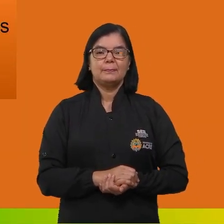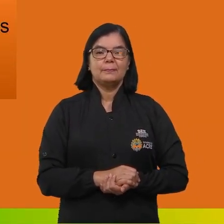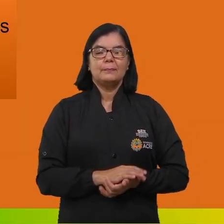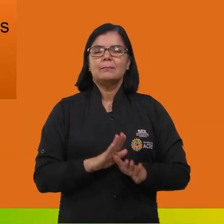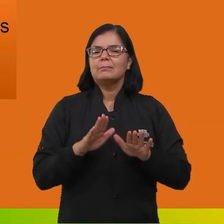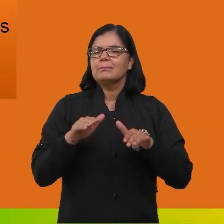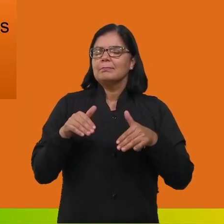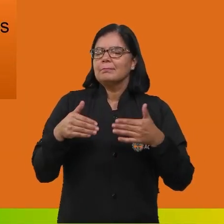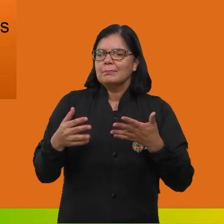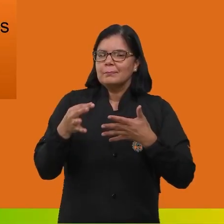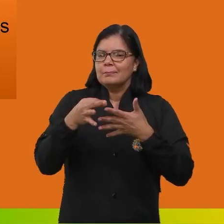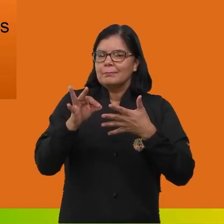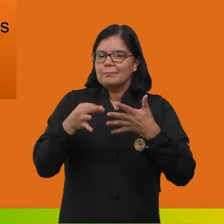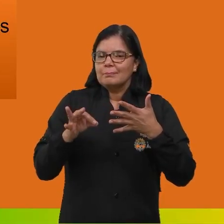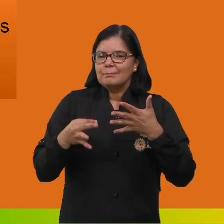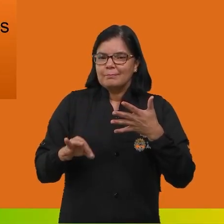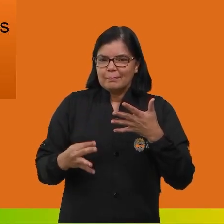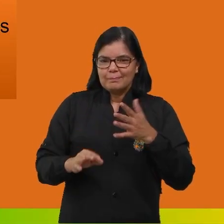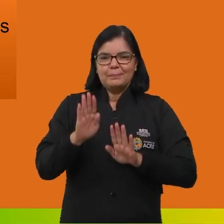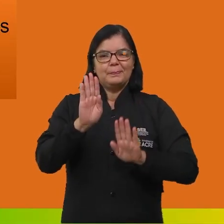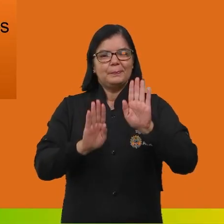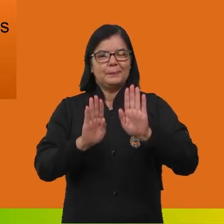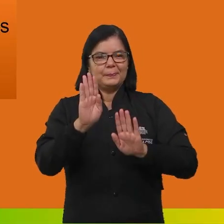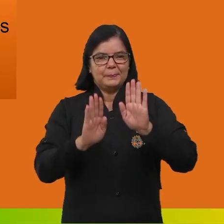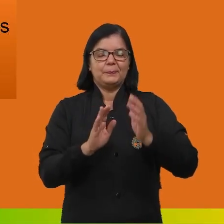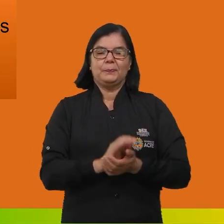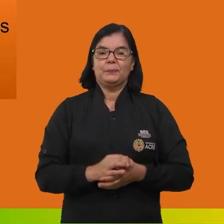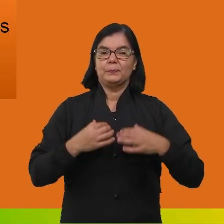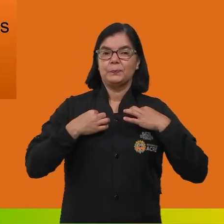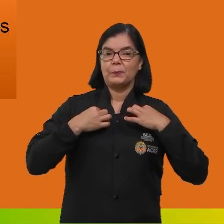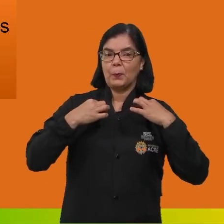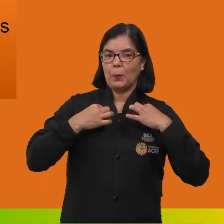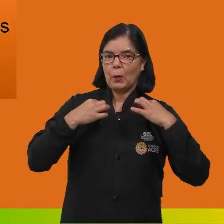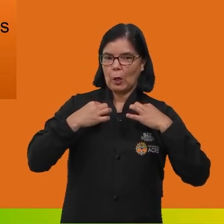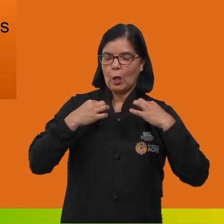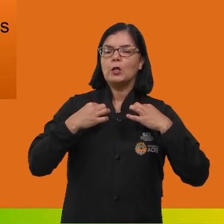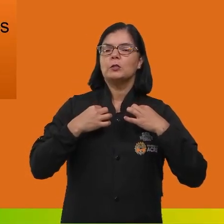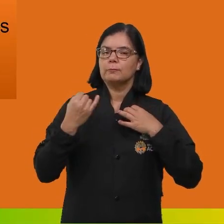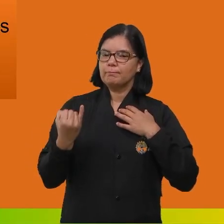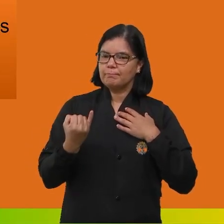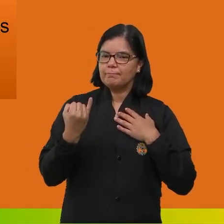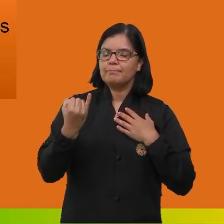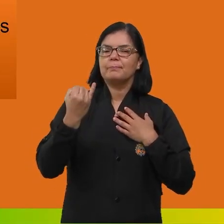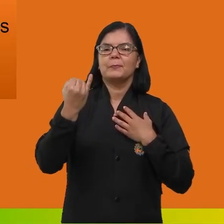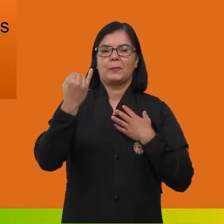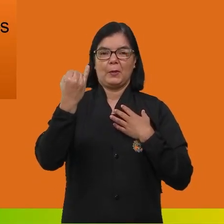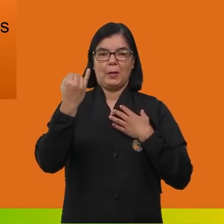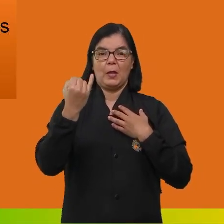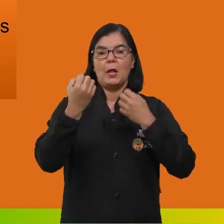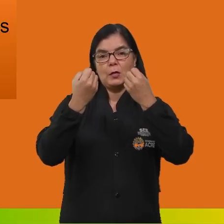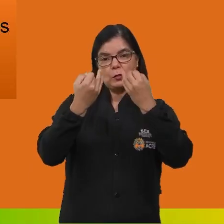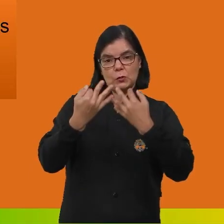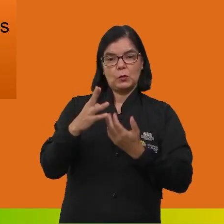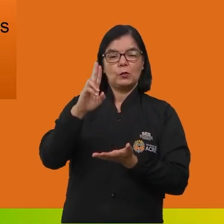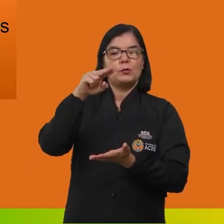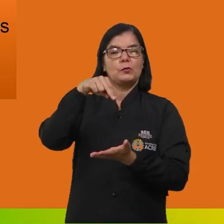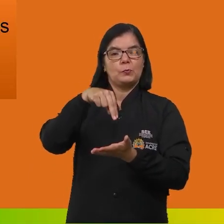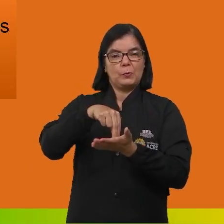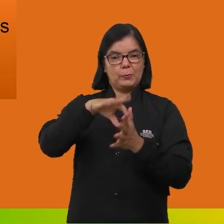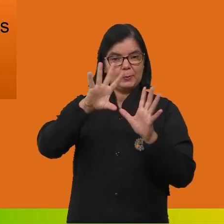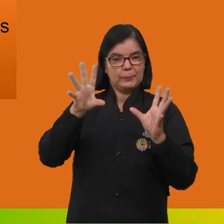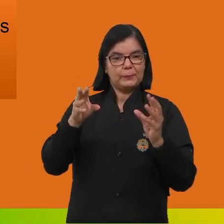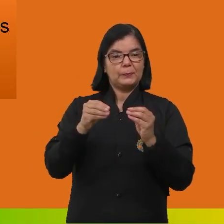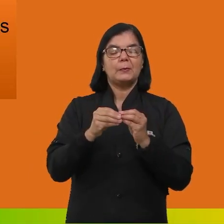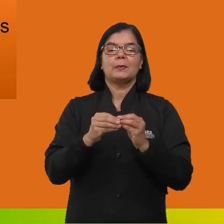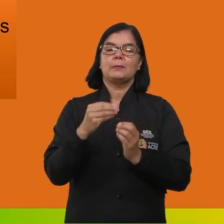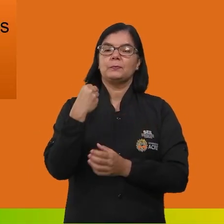E quais os elementos cênicos da pantomima? O figurino, que é muito importante, ele define o personagem e